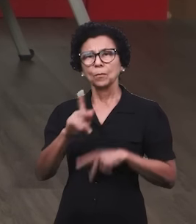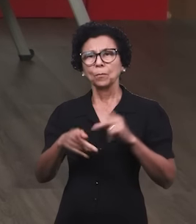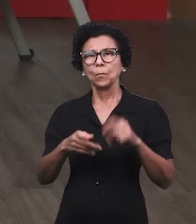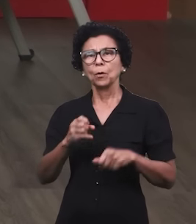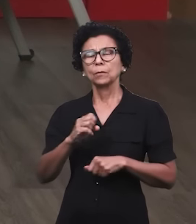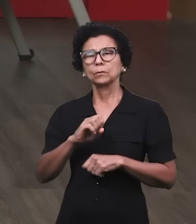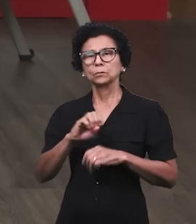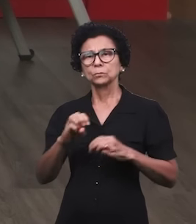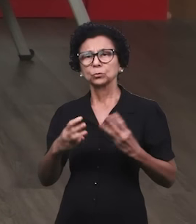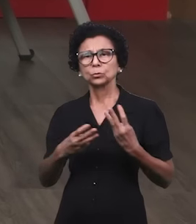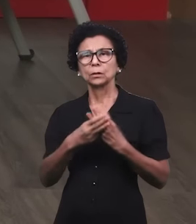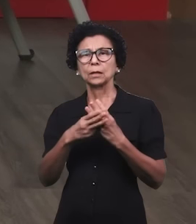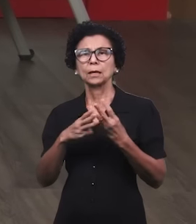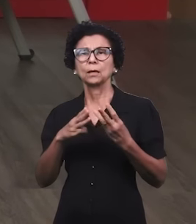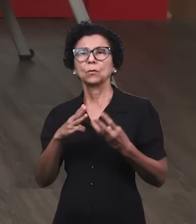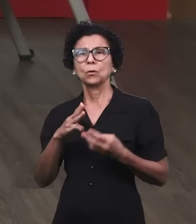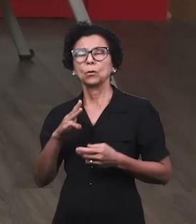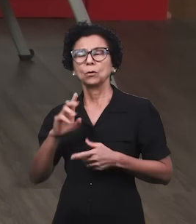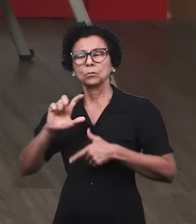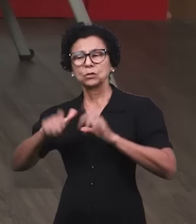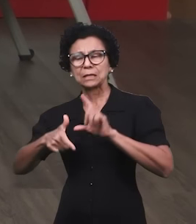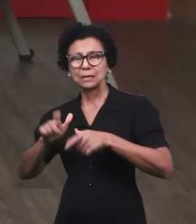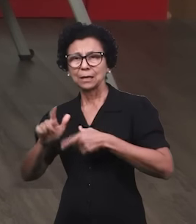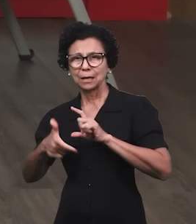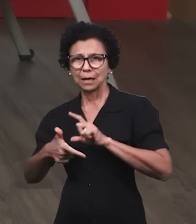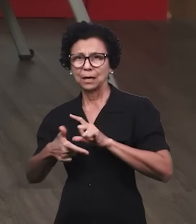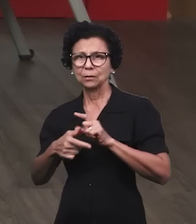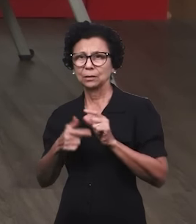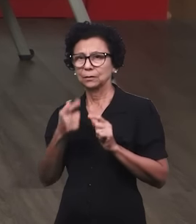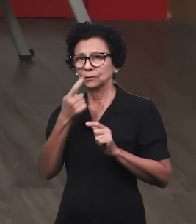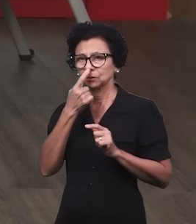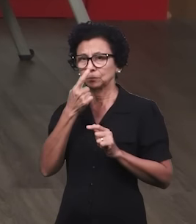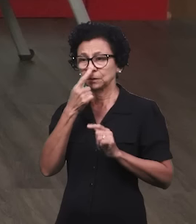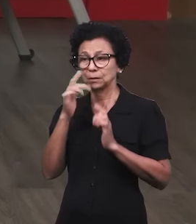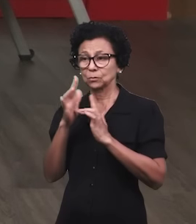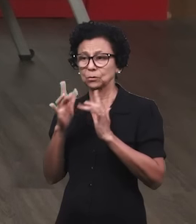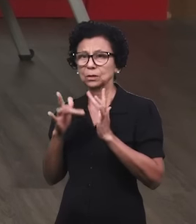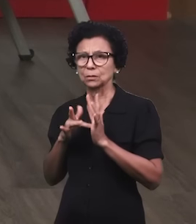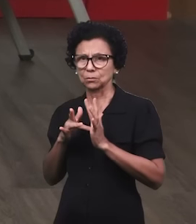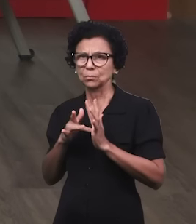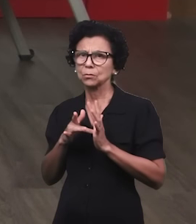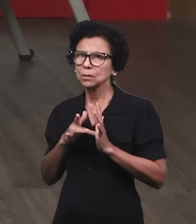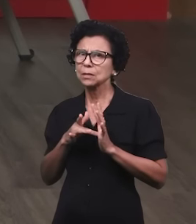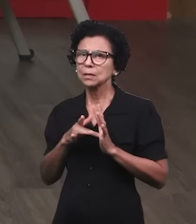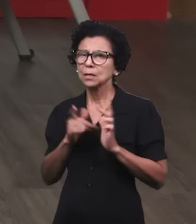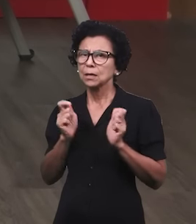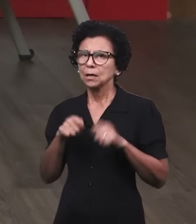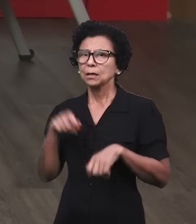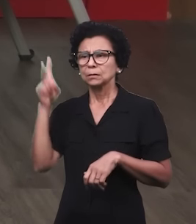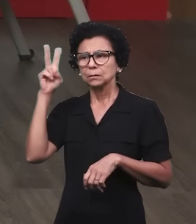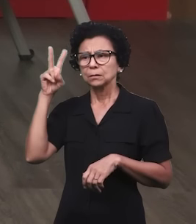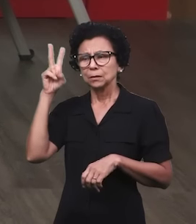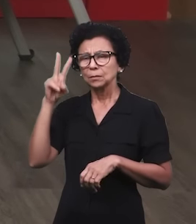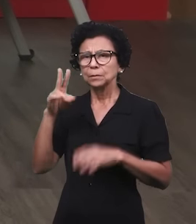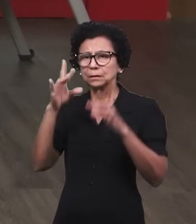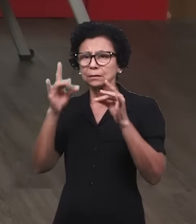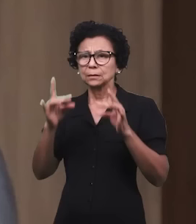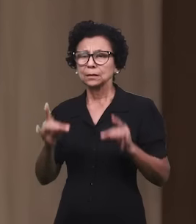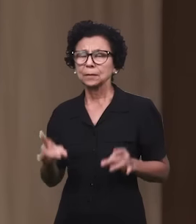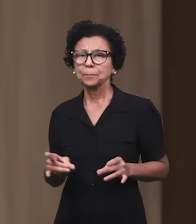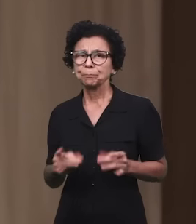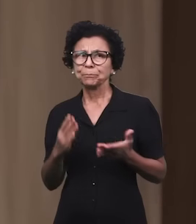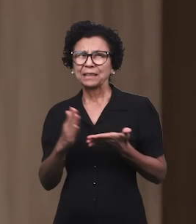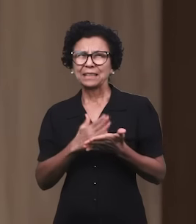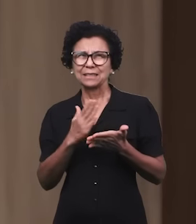se lembrar desses detalhes, tendo em vista que esse evangelho ele foi escrito cerca